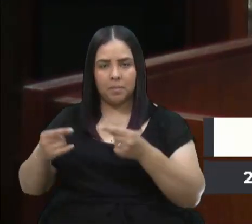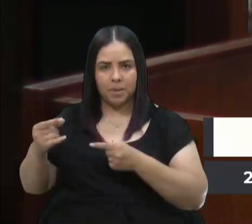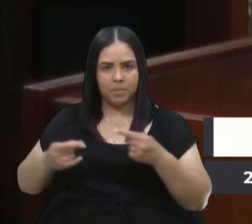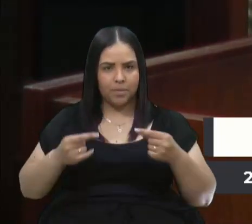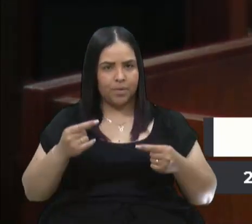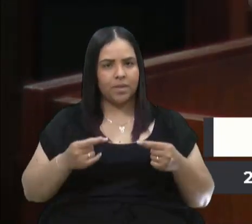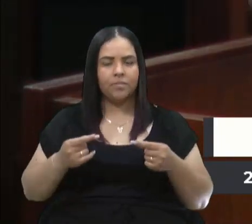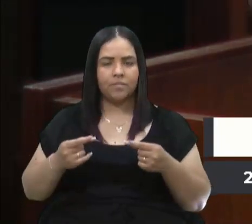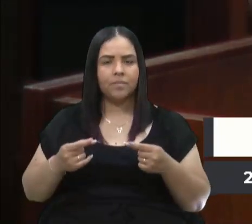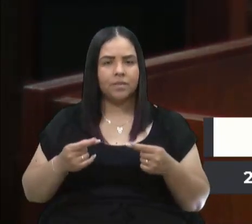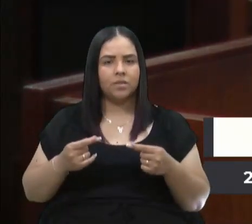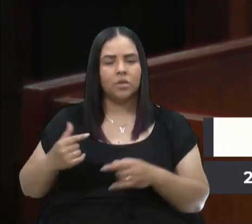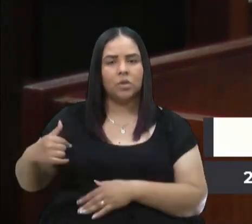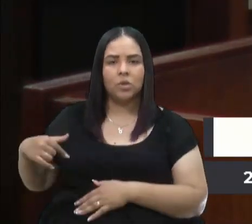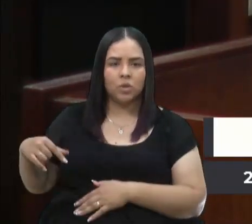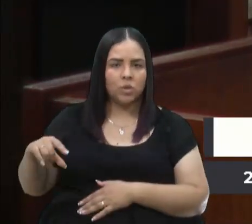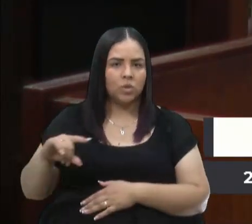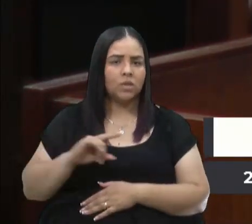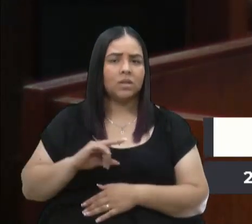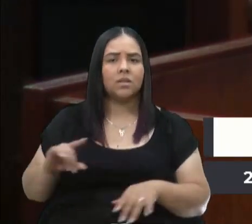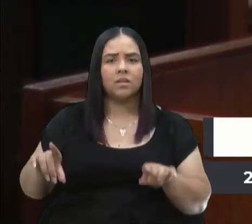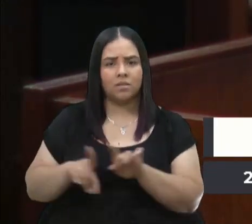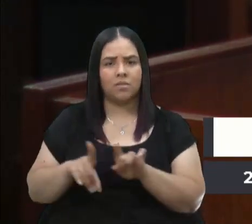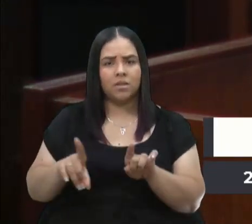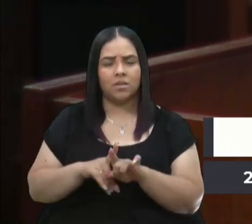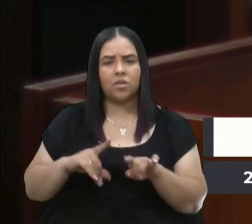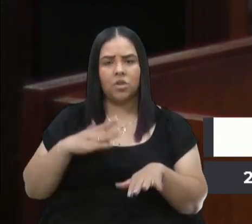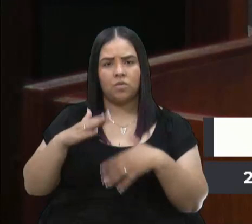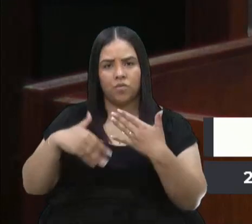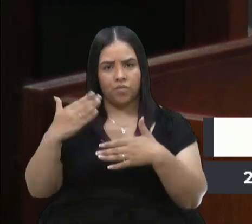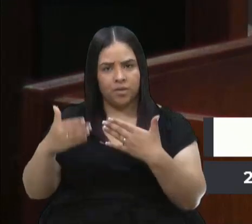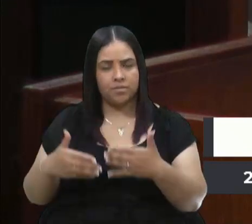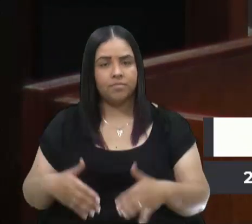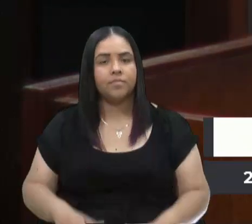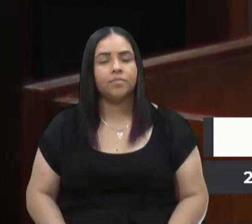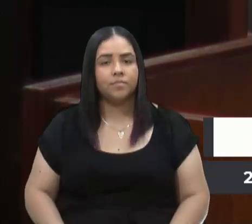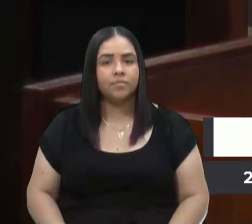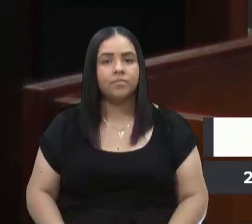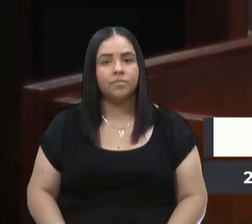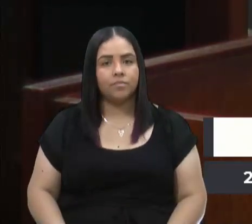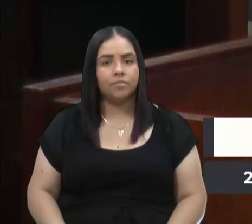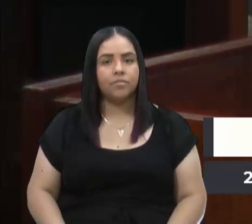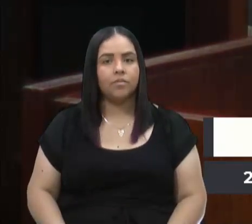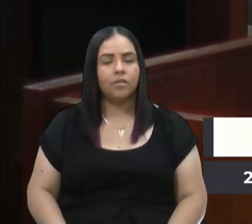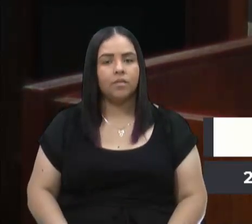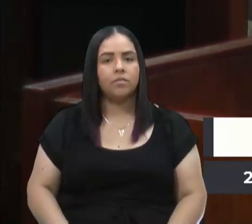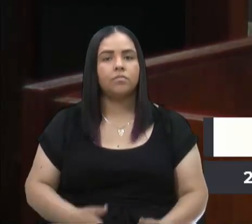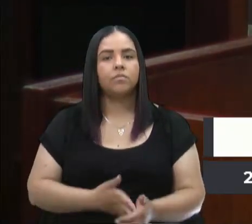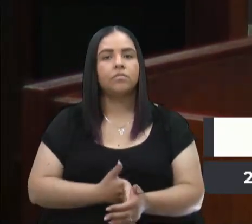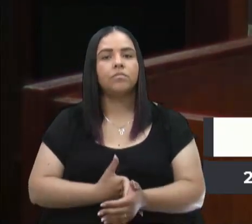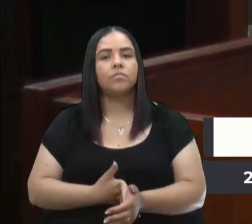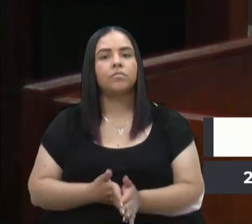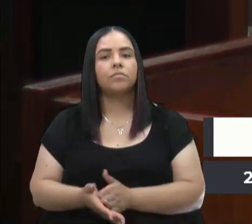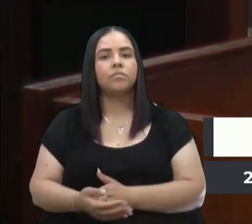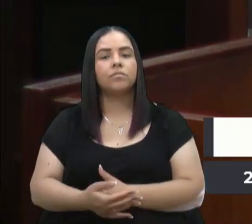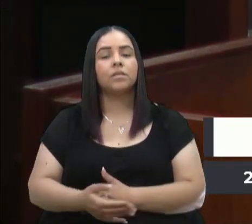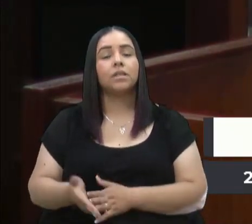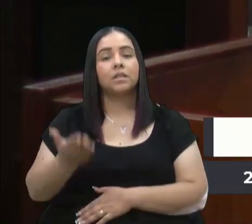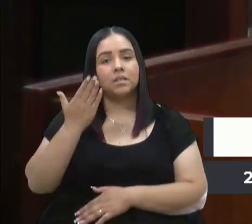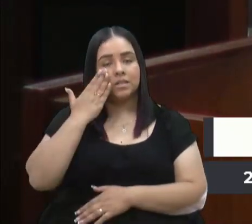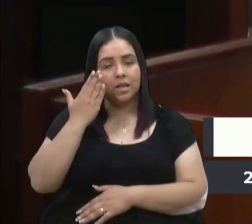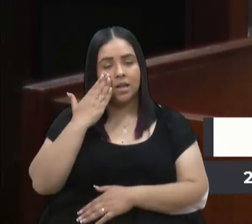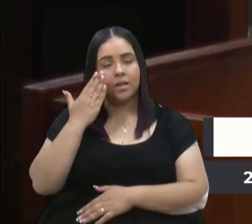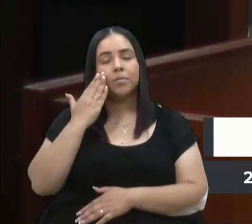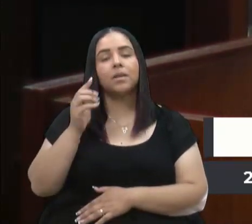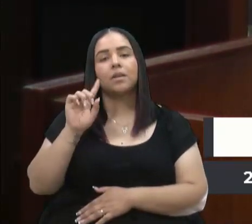nossos embates e também as nossas construções. Sei que isso é uma unanimidade e o que parece não